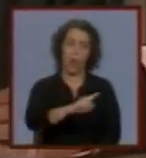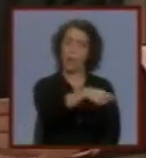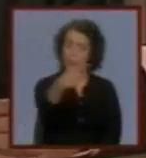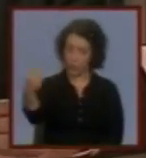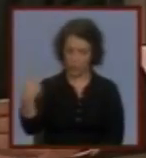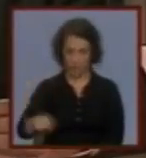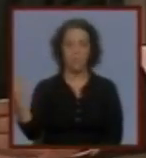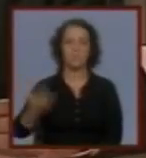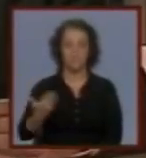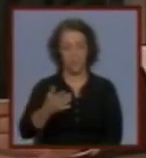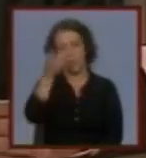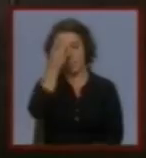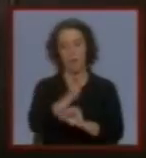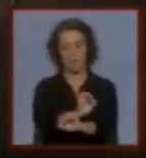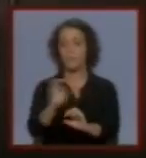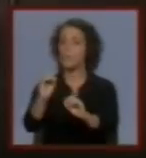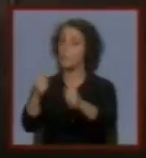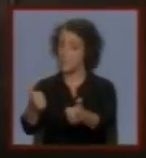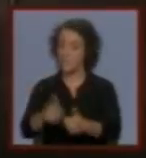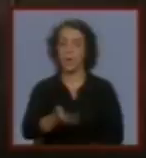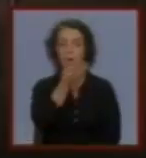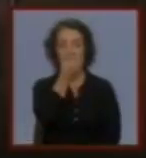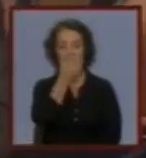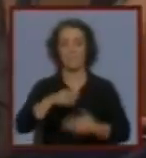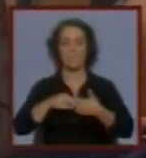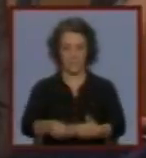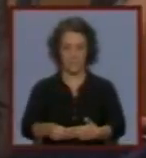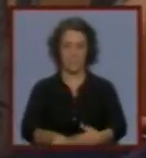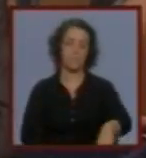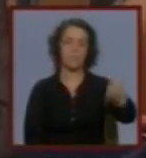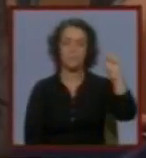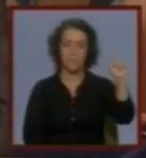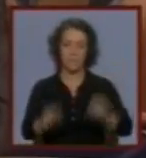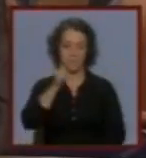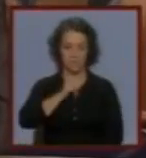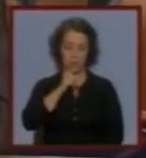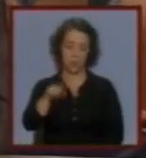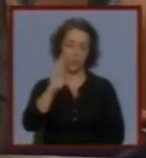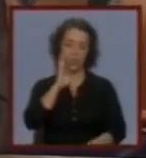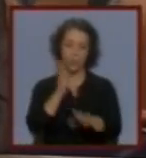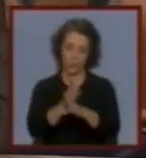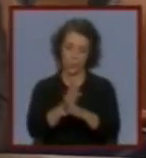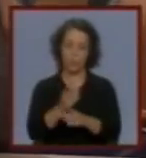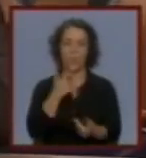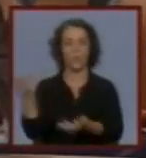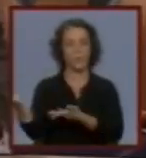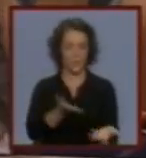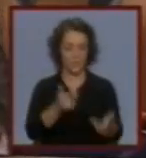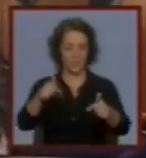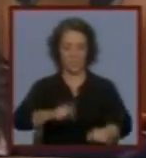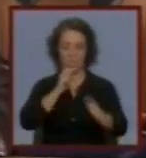outros também tem direto ao seu ponto de vista Obrigado quero ser líder do partido socialista Açores foi o último convidado